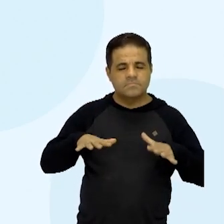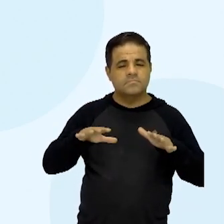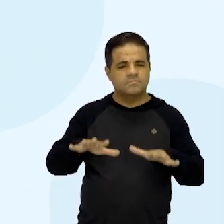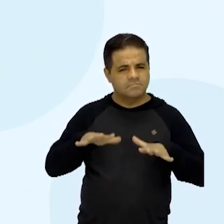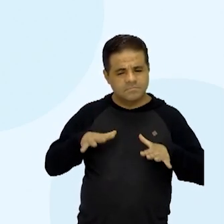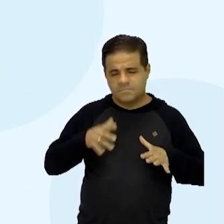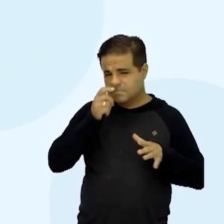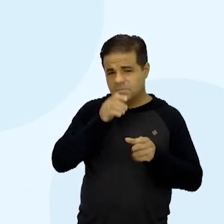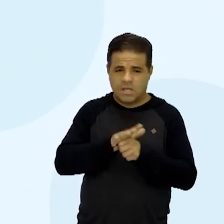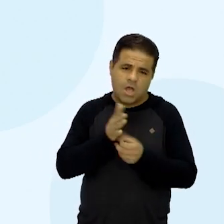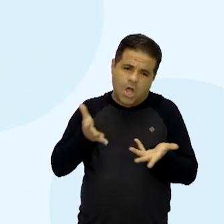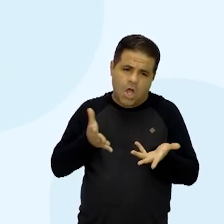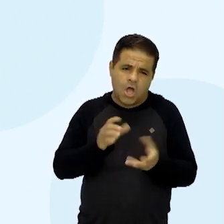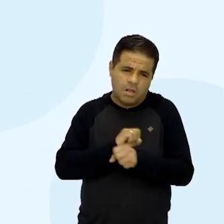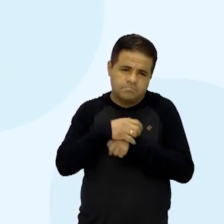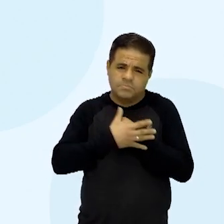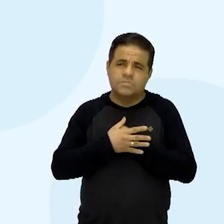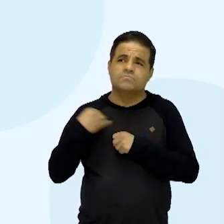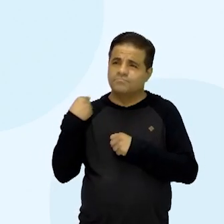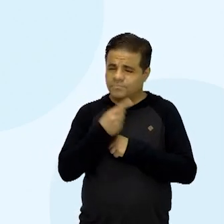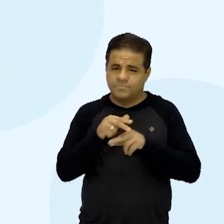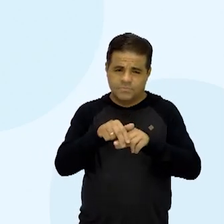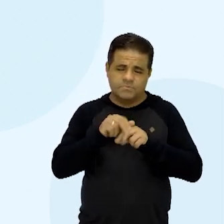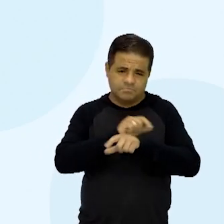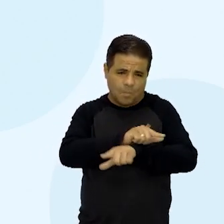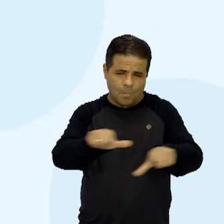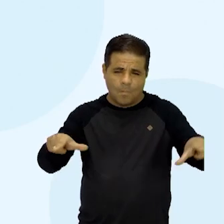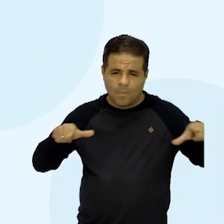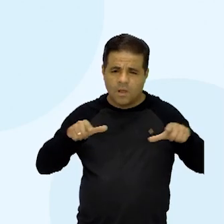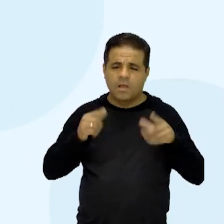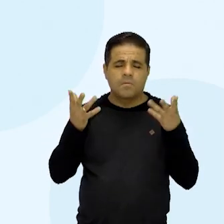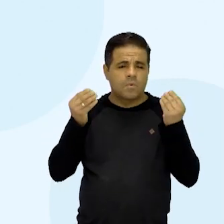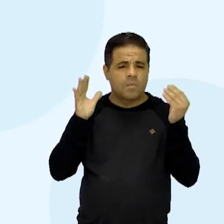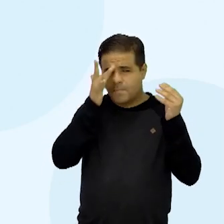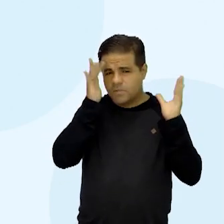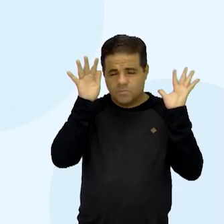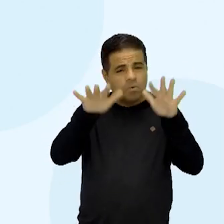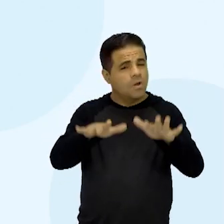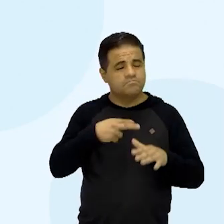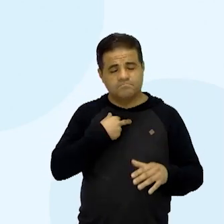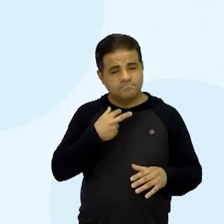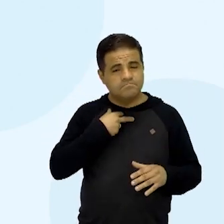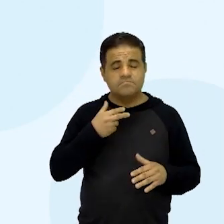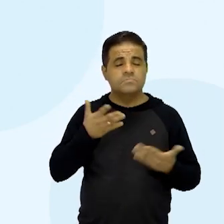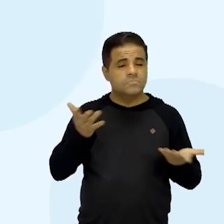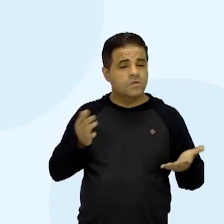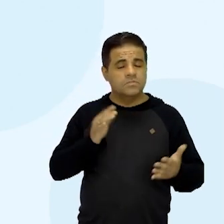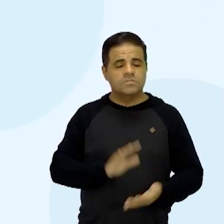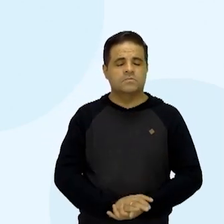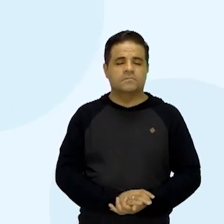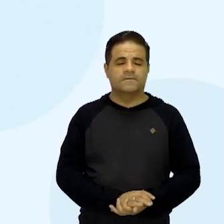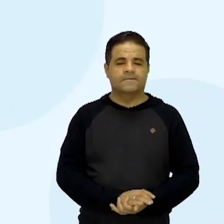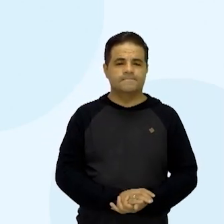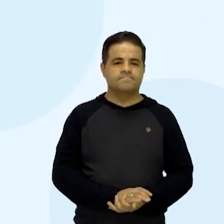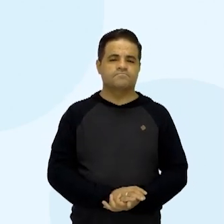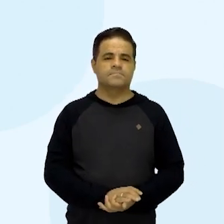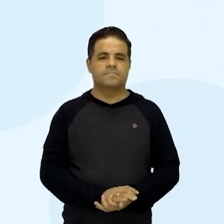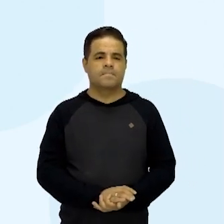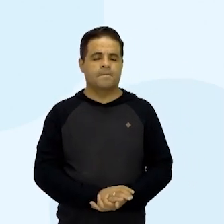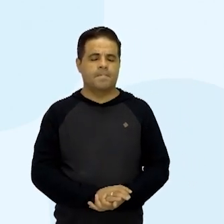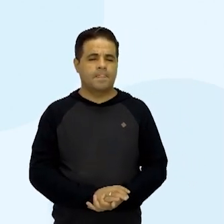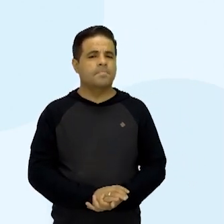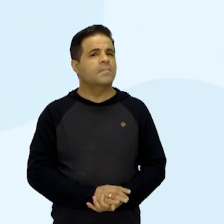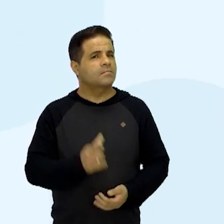da pandemia, porque agora os nossos estádios estão vazios, né? Sem muitas pessoas lá. E a gente